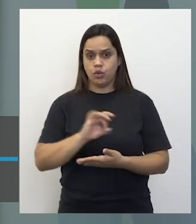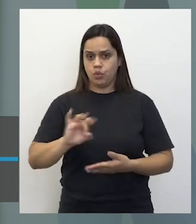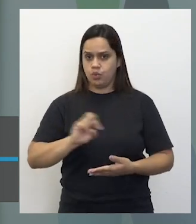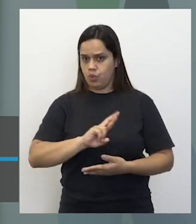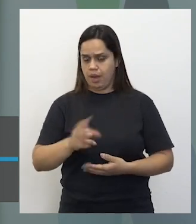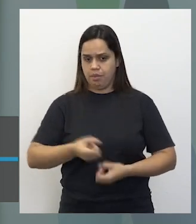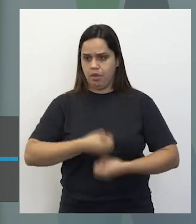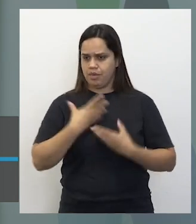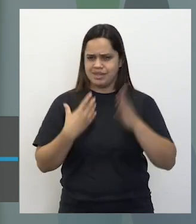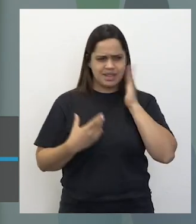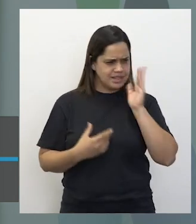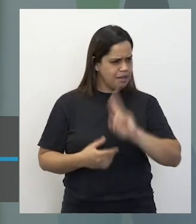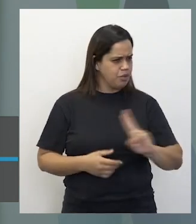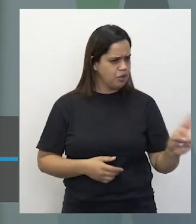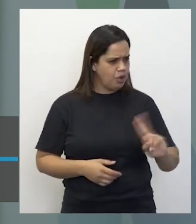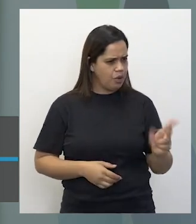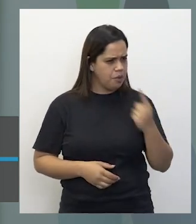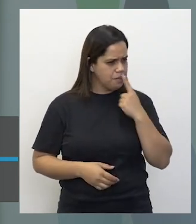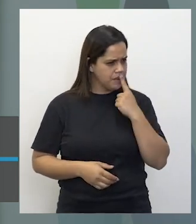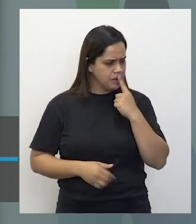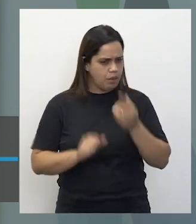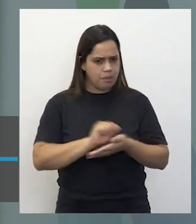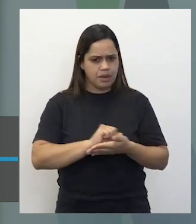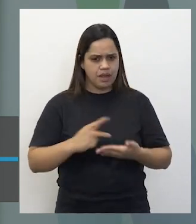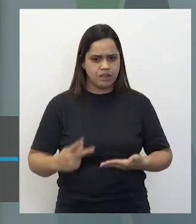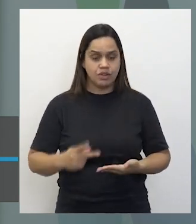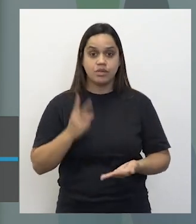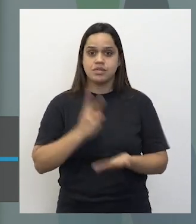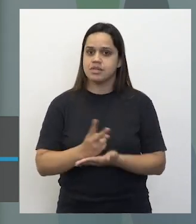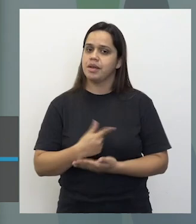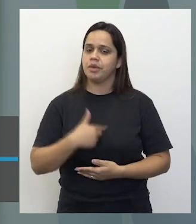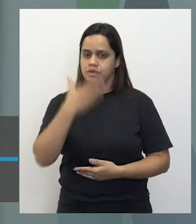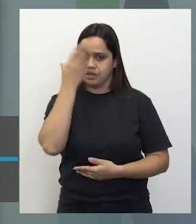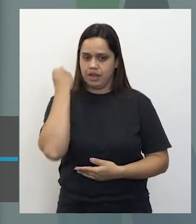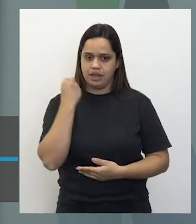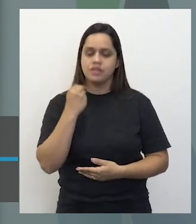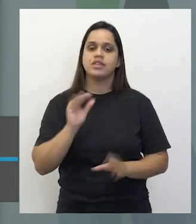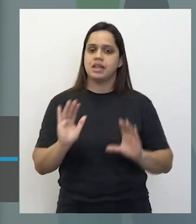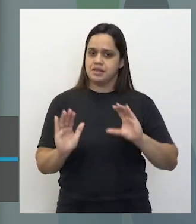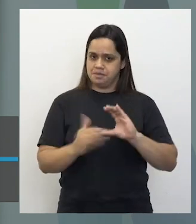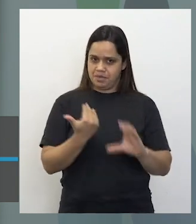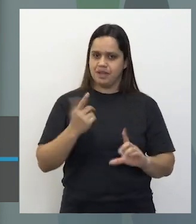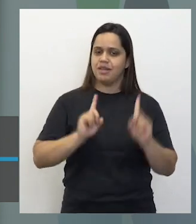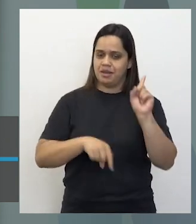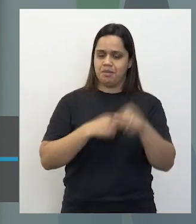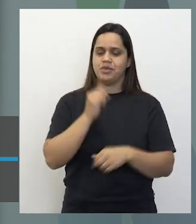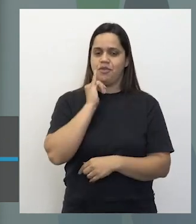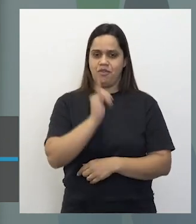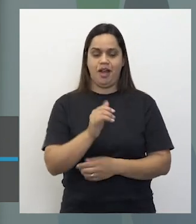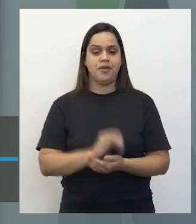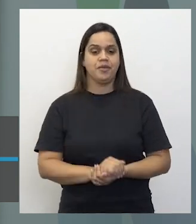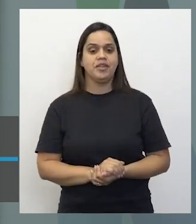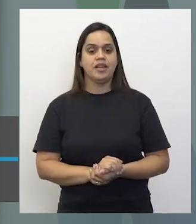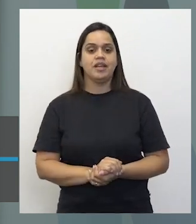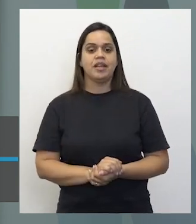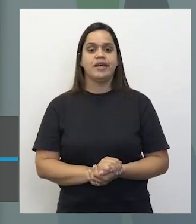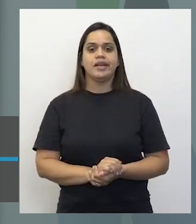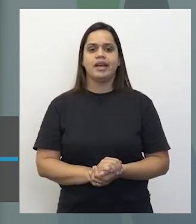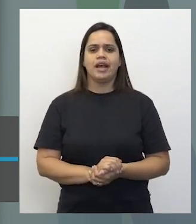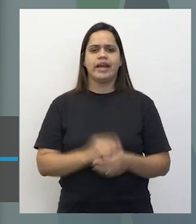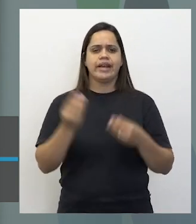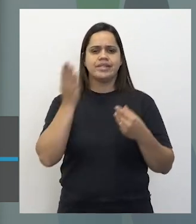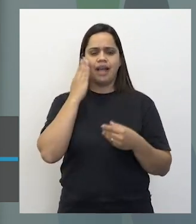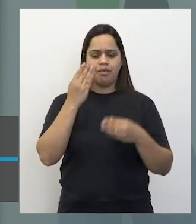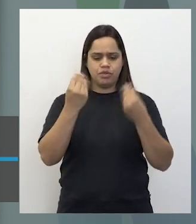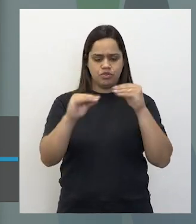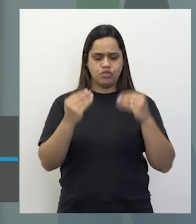Mas você sabe qual é o nome do aplicativo? Sempre eu esqueço. Vocês vão mandar para mim e daqui a pouco eu falo. Então, vocês montam, às vezes, histórias, as